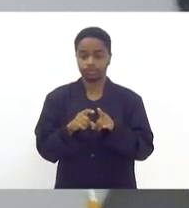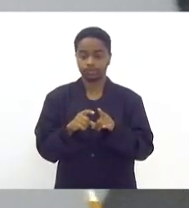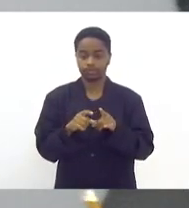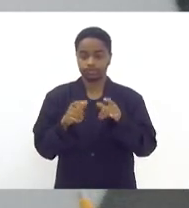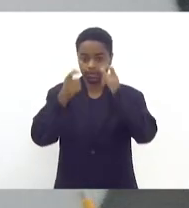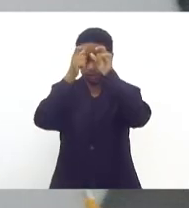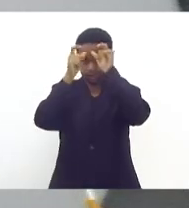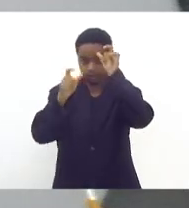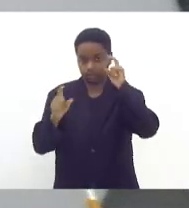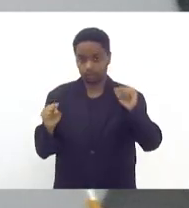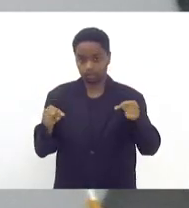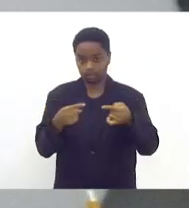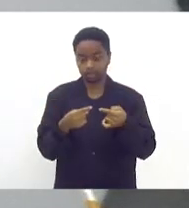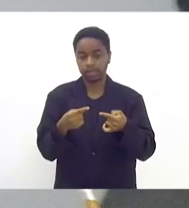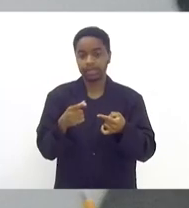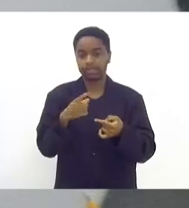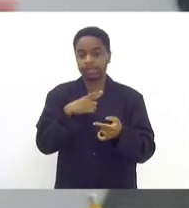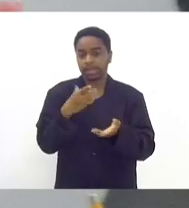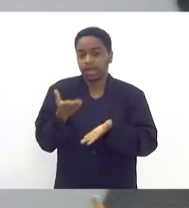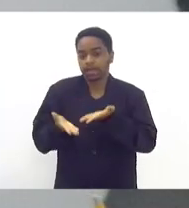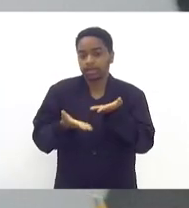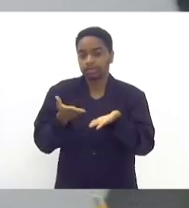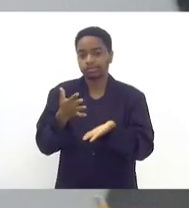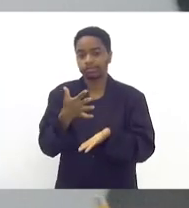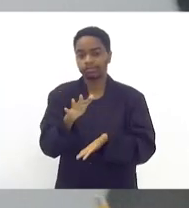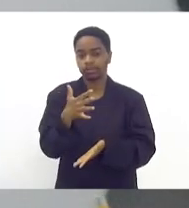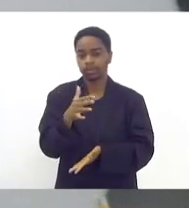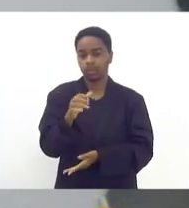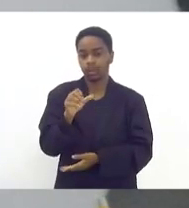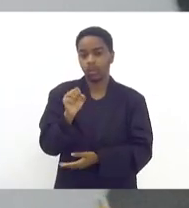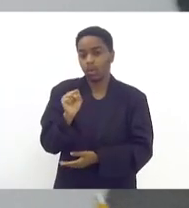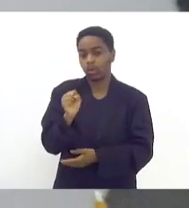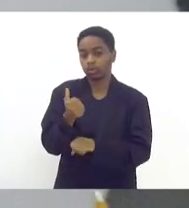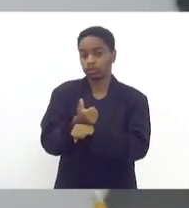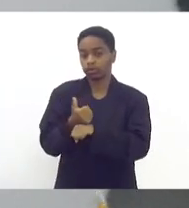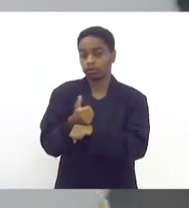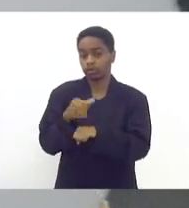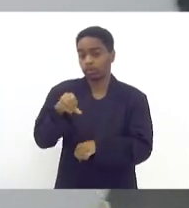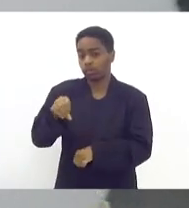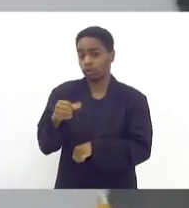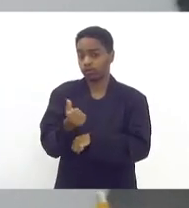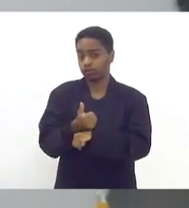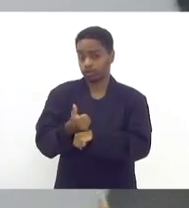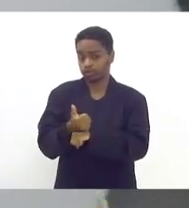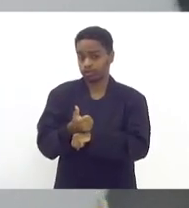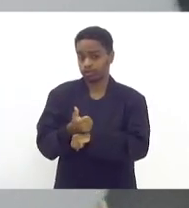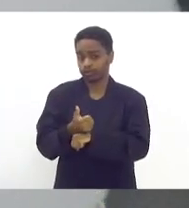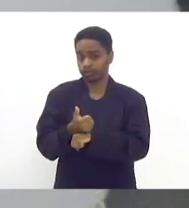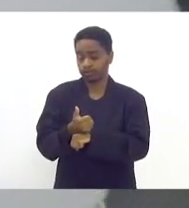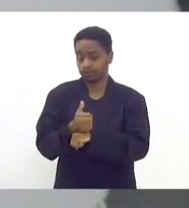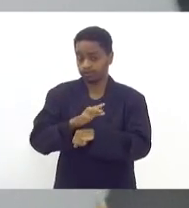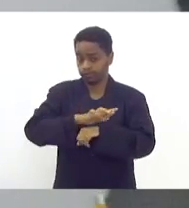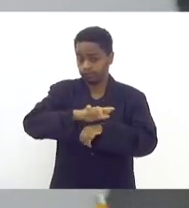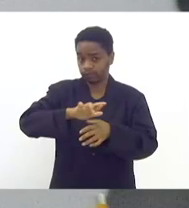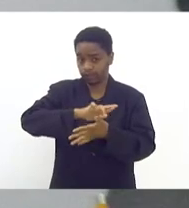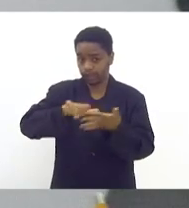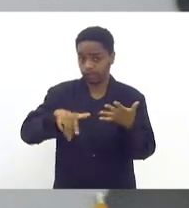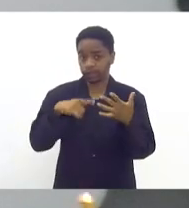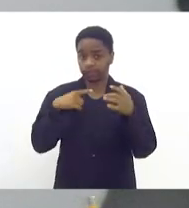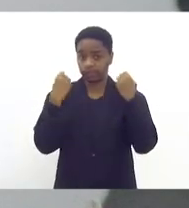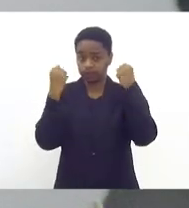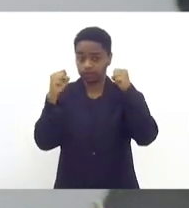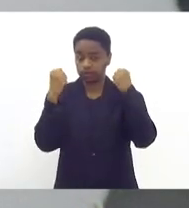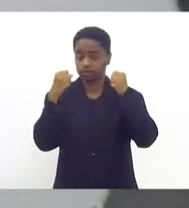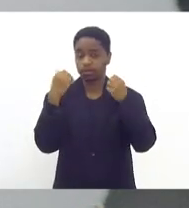é atendido mais ou menos por oito ou nove profissionais múltiplos porque fisioterapeuta é o